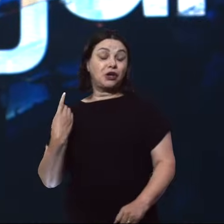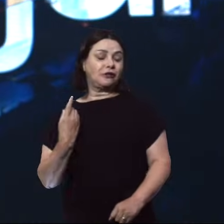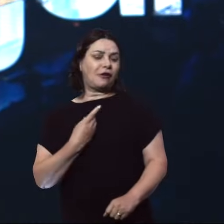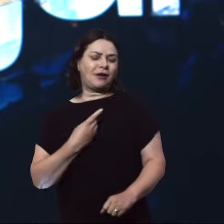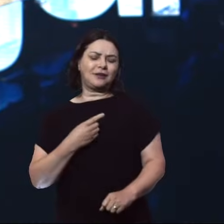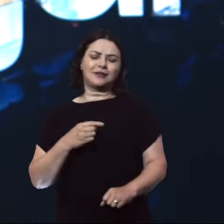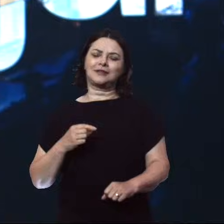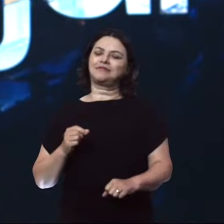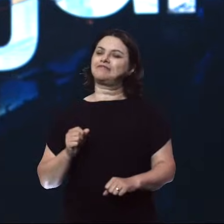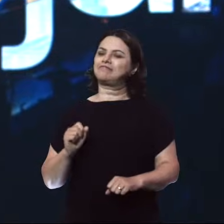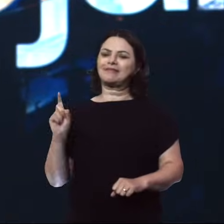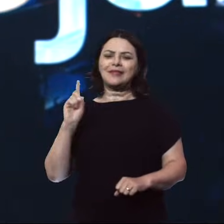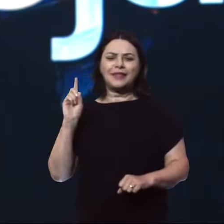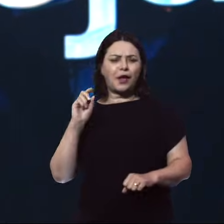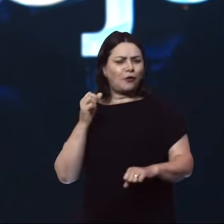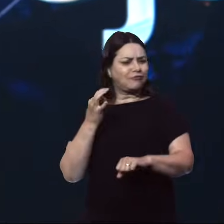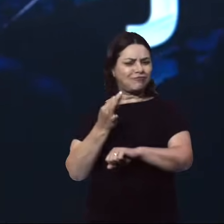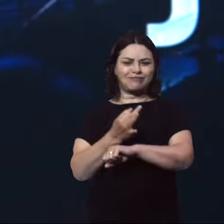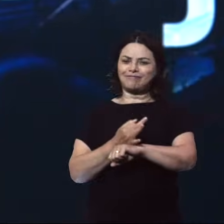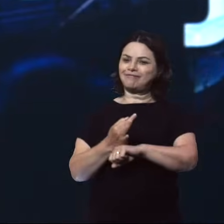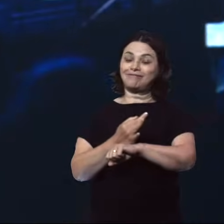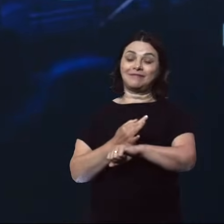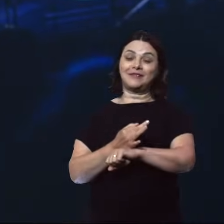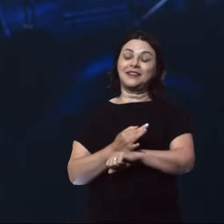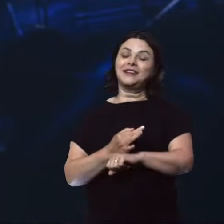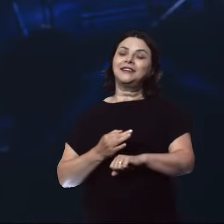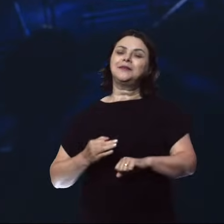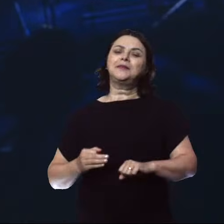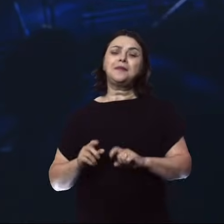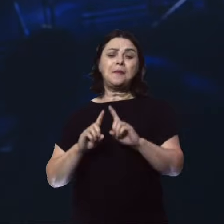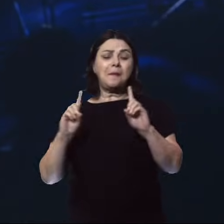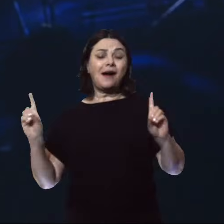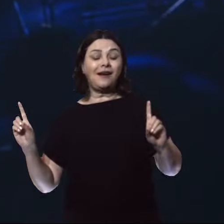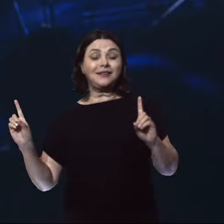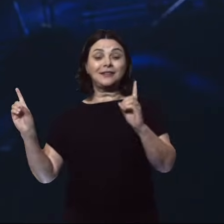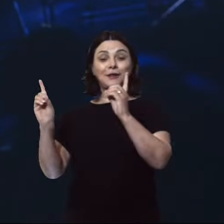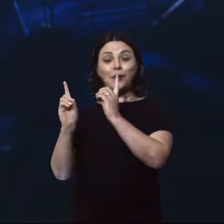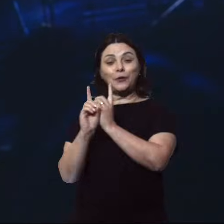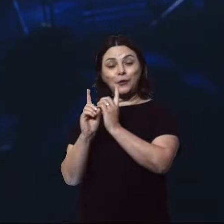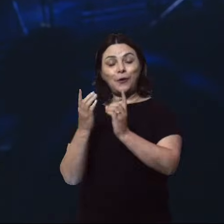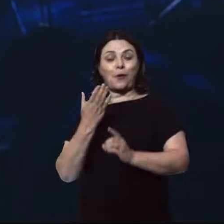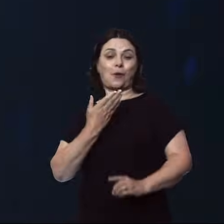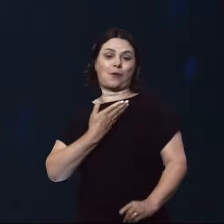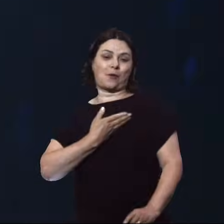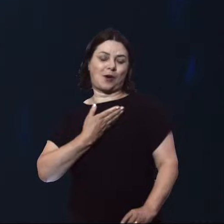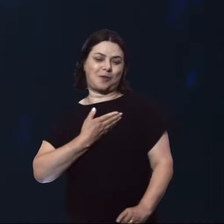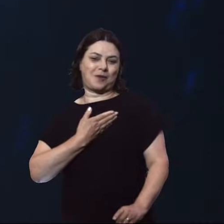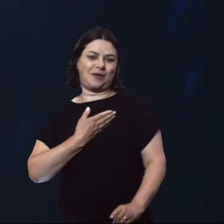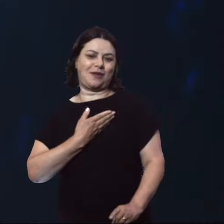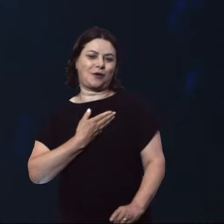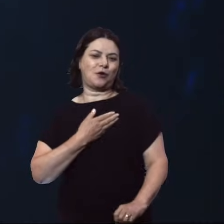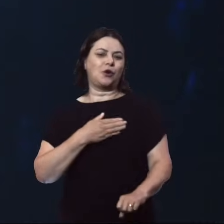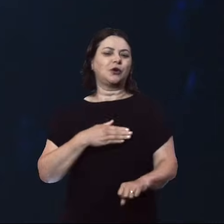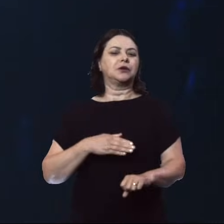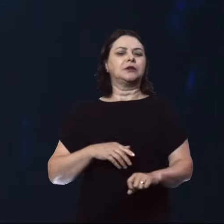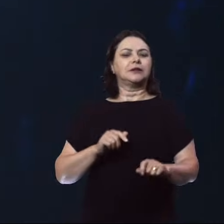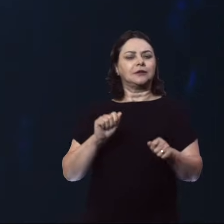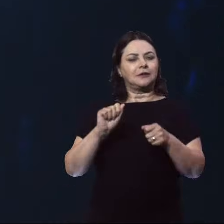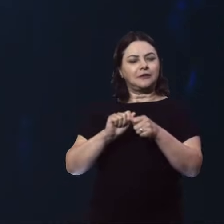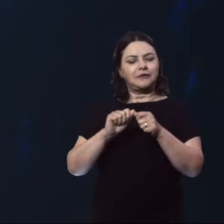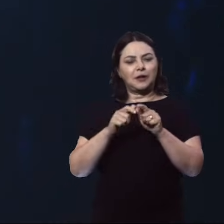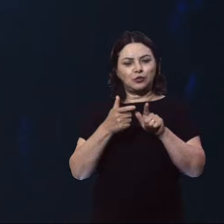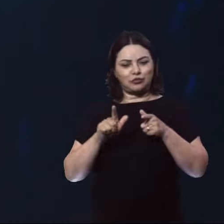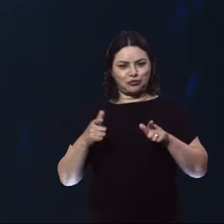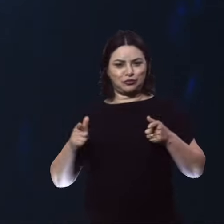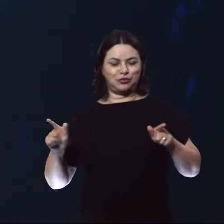ficou direto aqui. Mas o que a gente fez, né? Se encontrou com os amigos. Fomos fazer lá um churrasco com um amigo. Então,